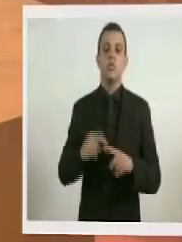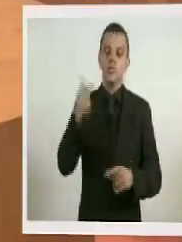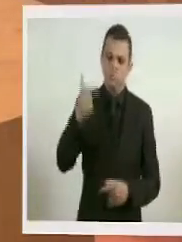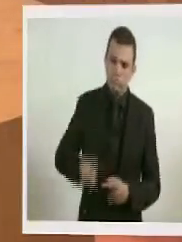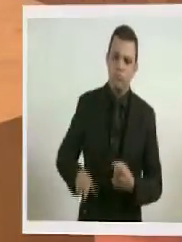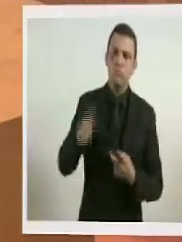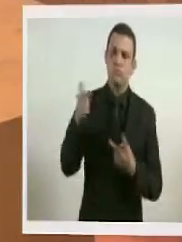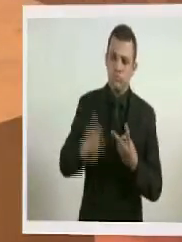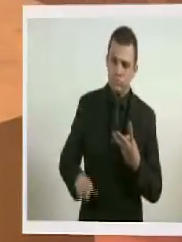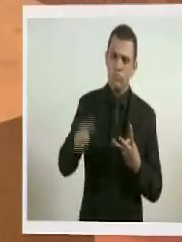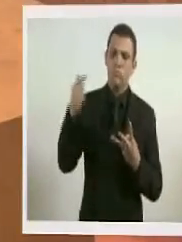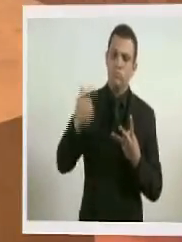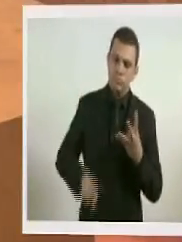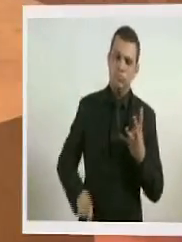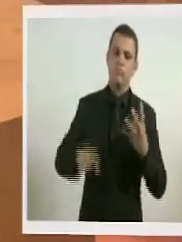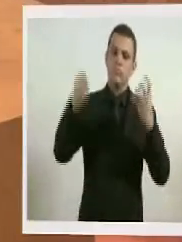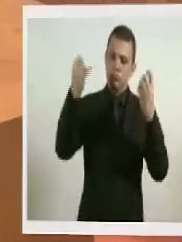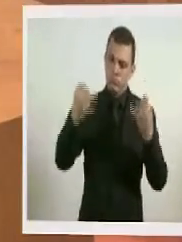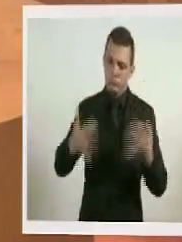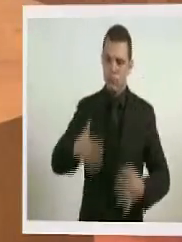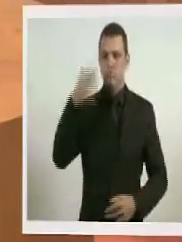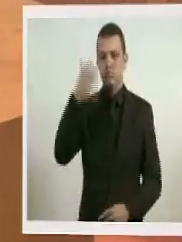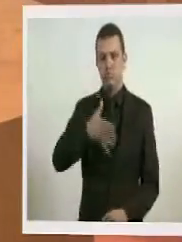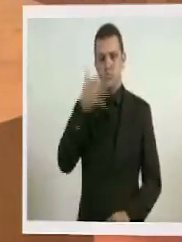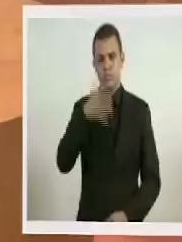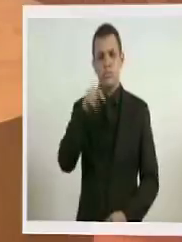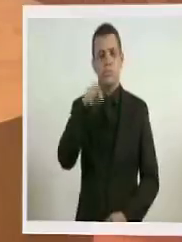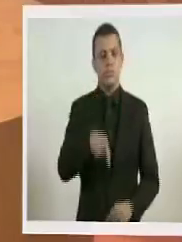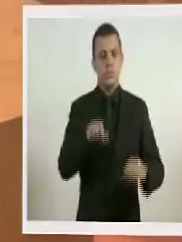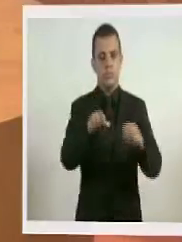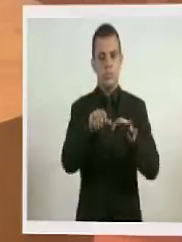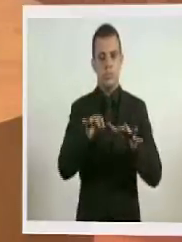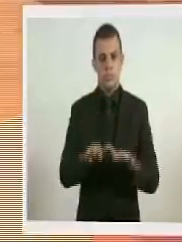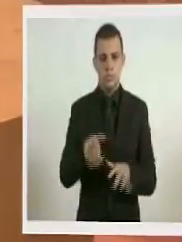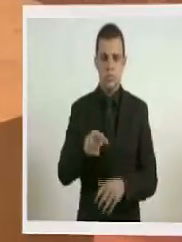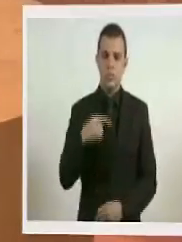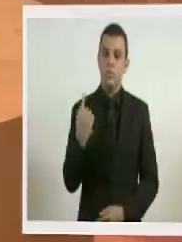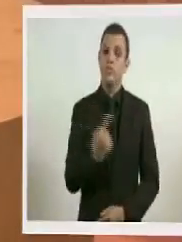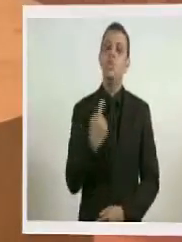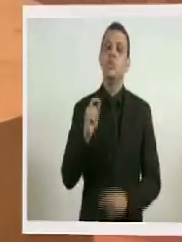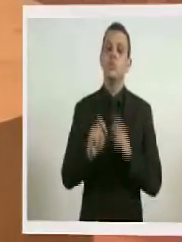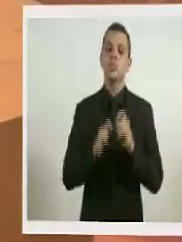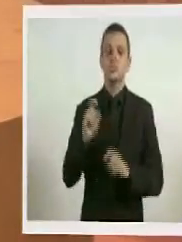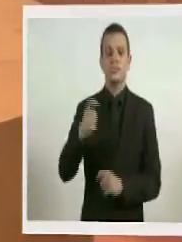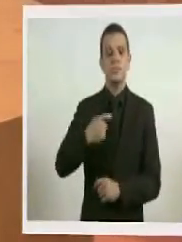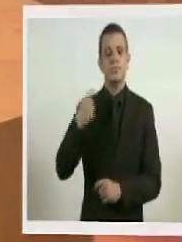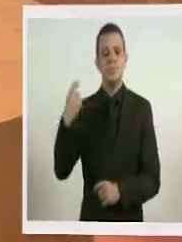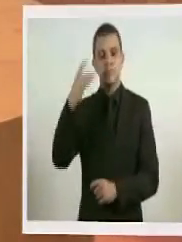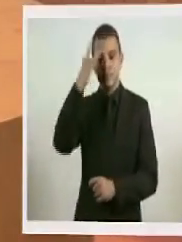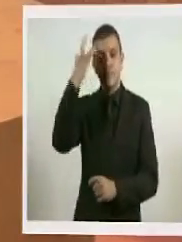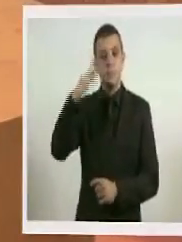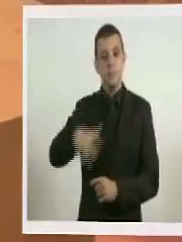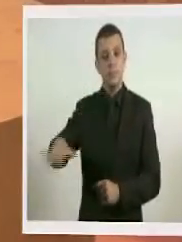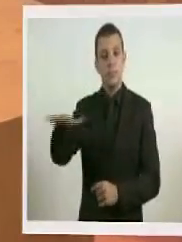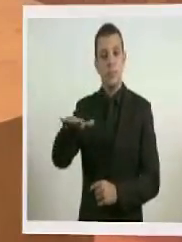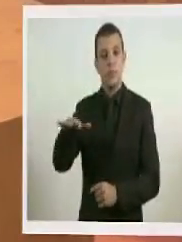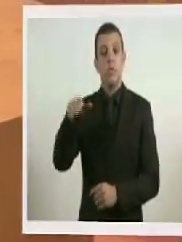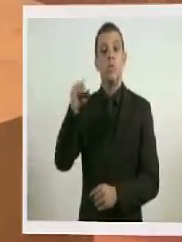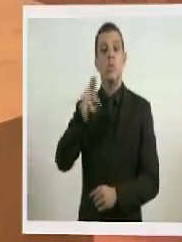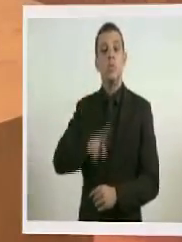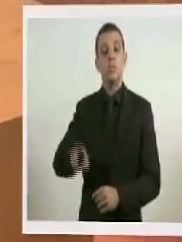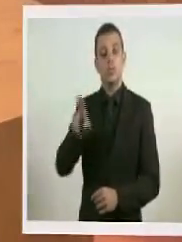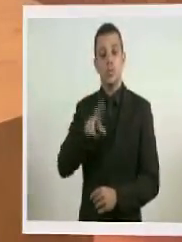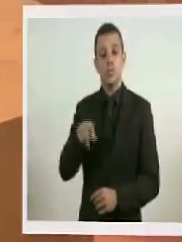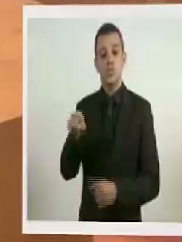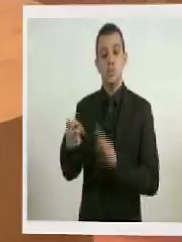deste assunto na tribuna da Assembleia. E nós somos cobrados pelas pessoas que usam a Litorânea